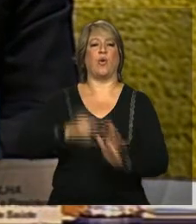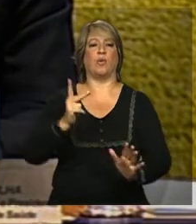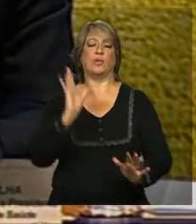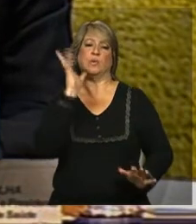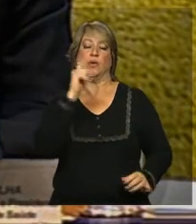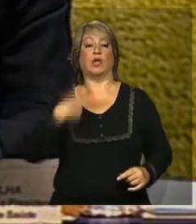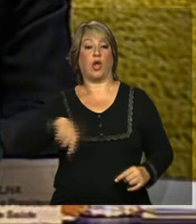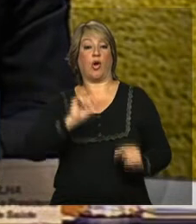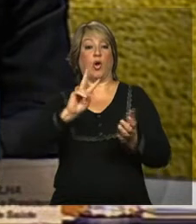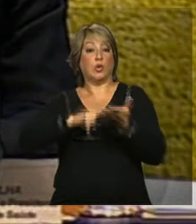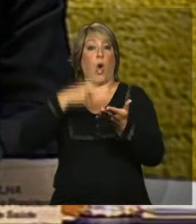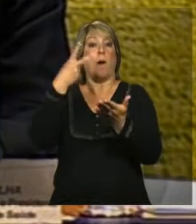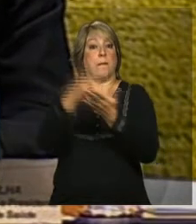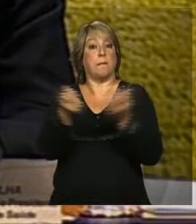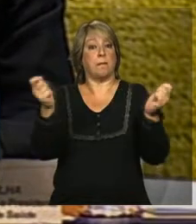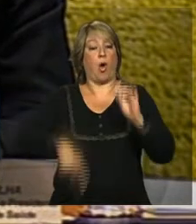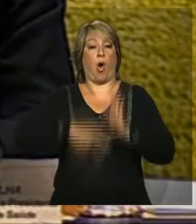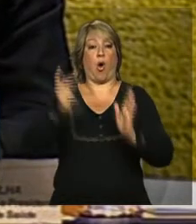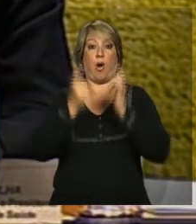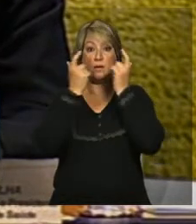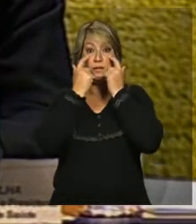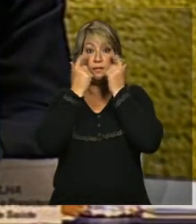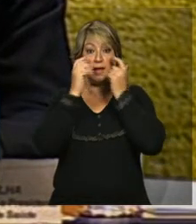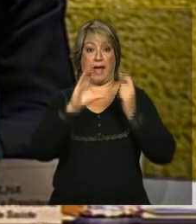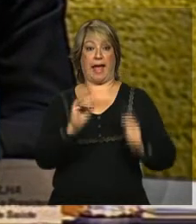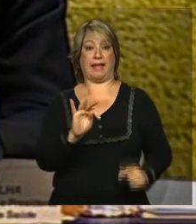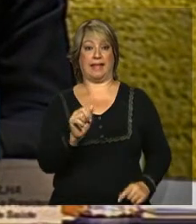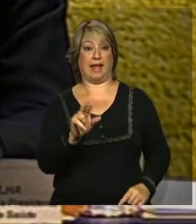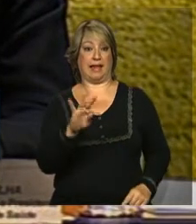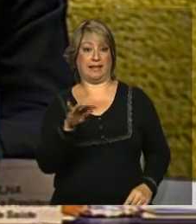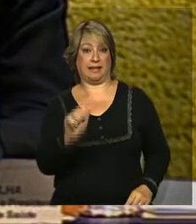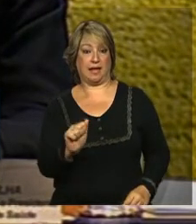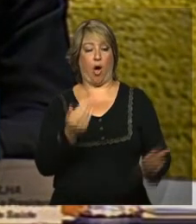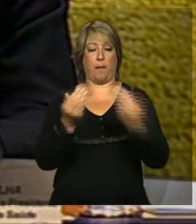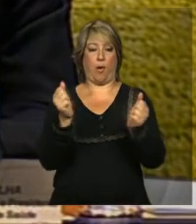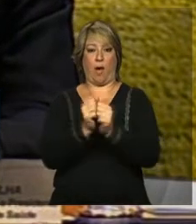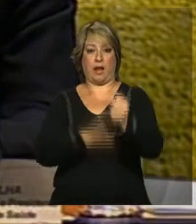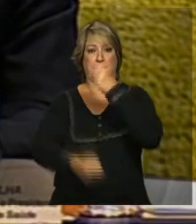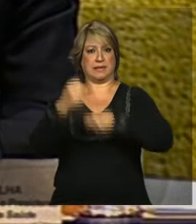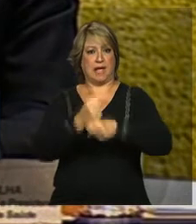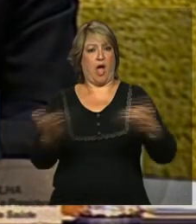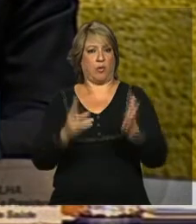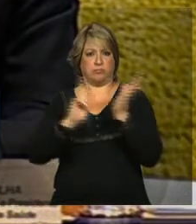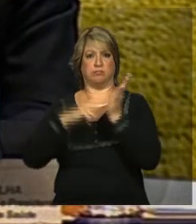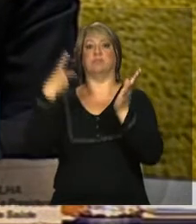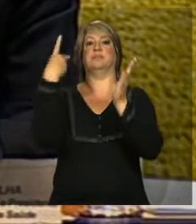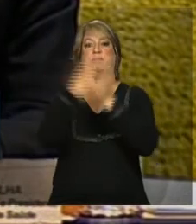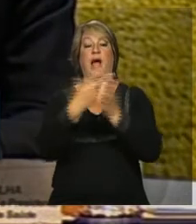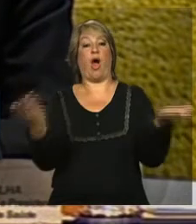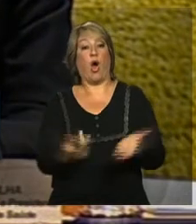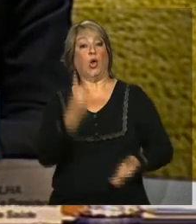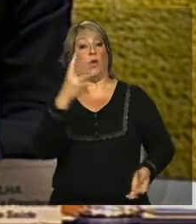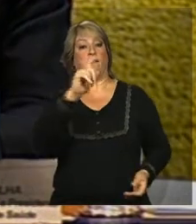programadas nós dobramos o número de cirurgias de catarata realizadas em 2011 compararam com 2010 com esse programa e agora nós vamos